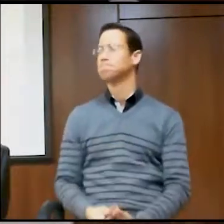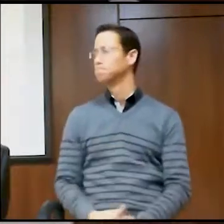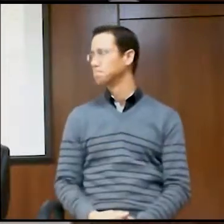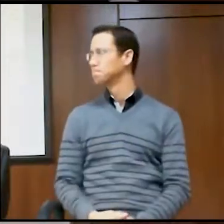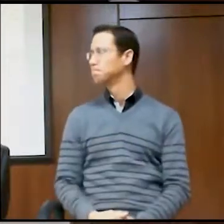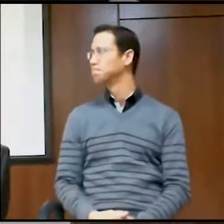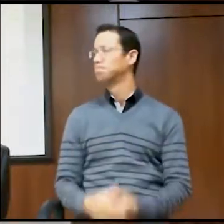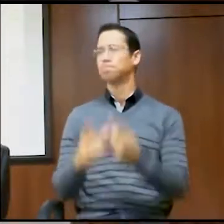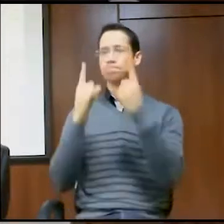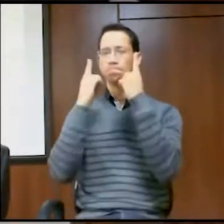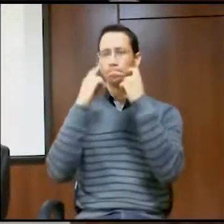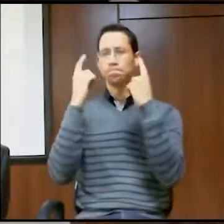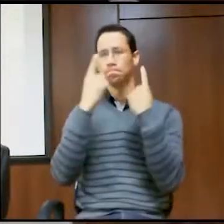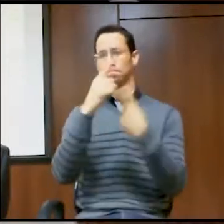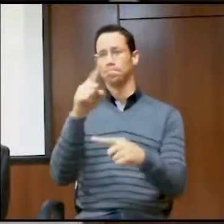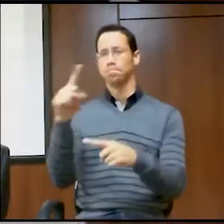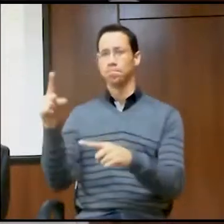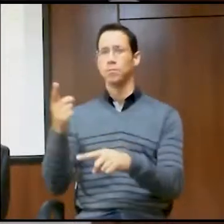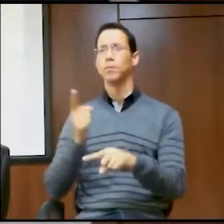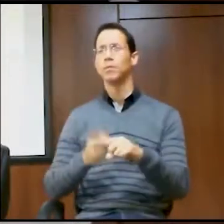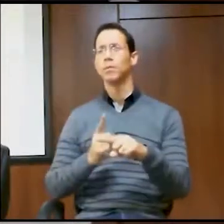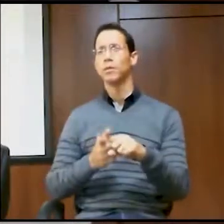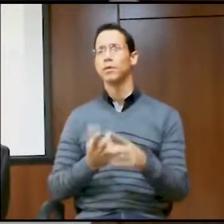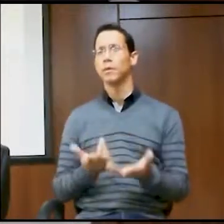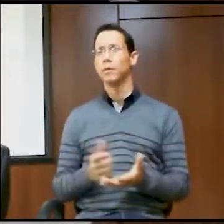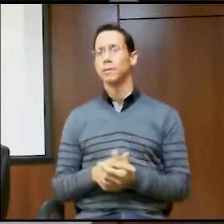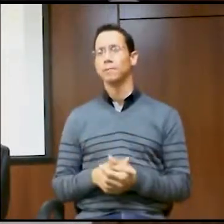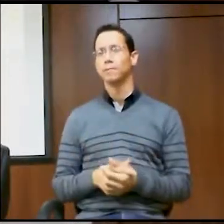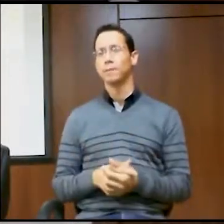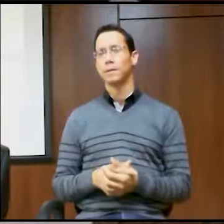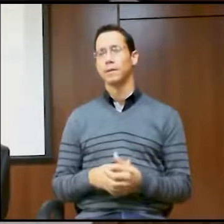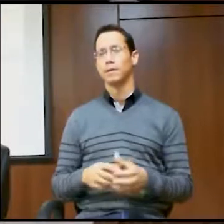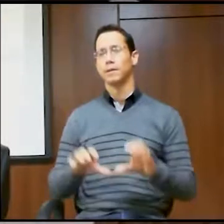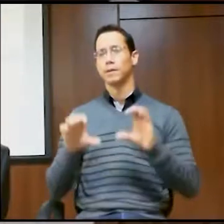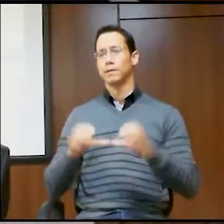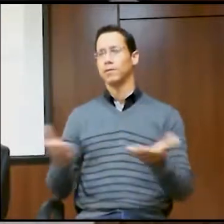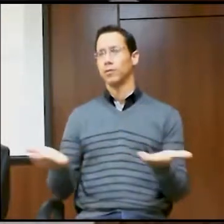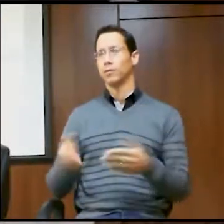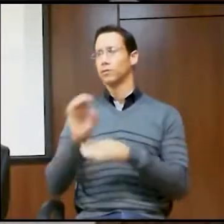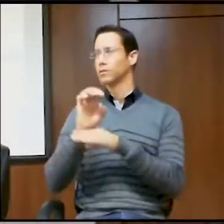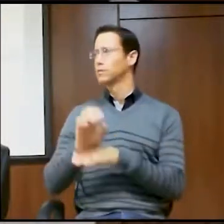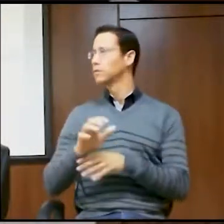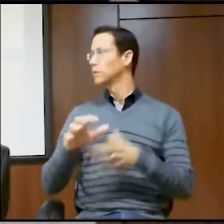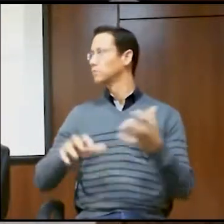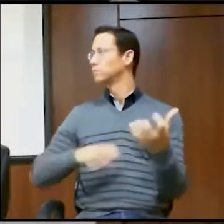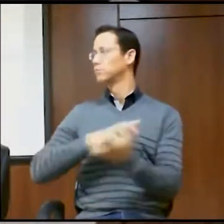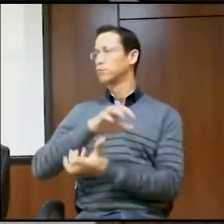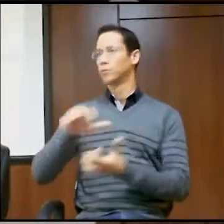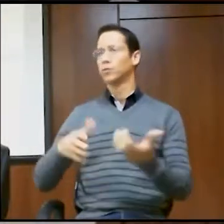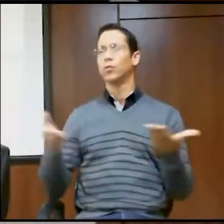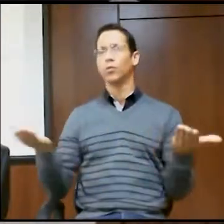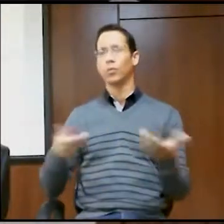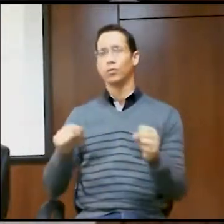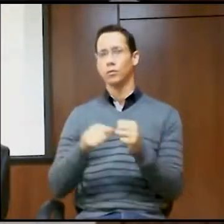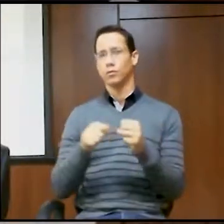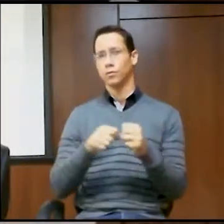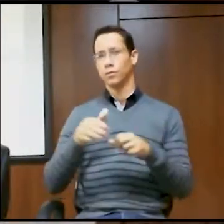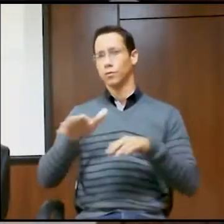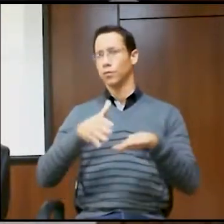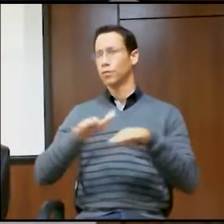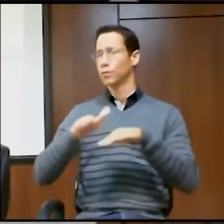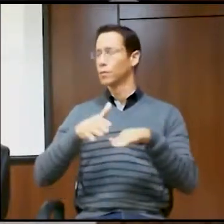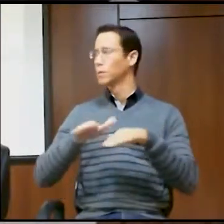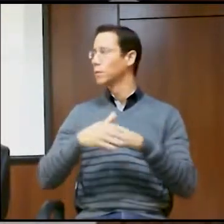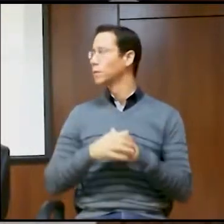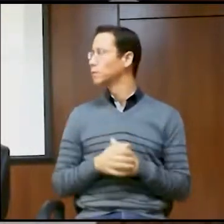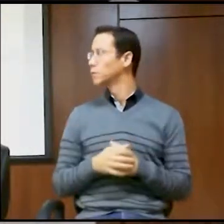situação de violência, dada o estado de exceção que nós estamos vivendo. Hoje, né, o pessoal, né, está fazendo, né, os movimentos estão fazendo